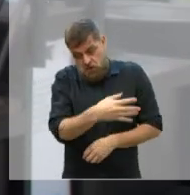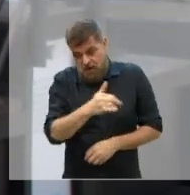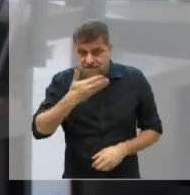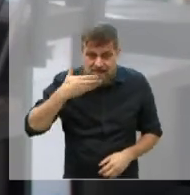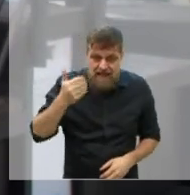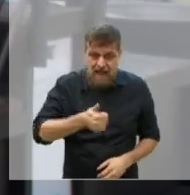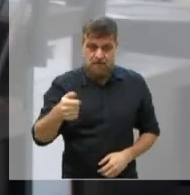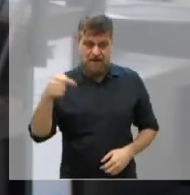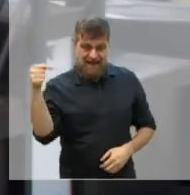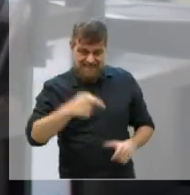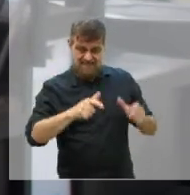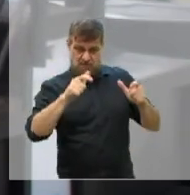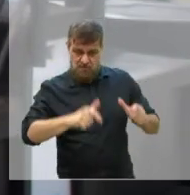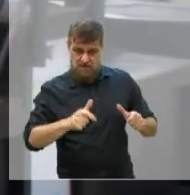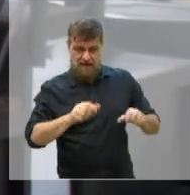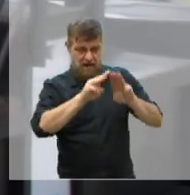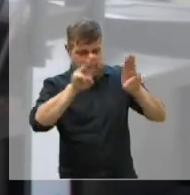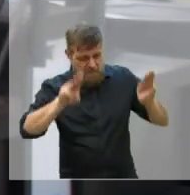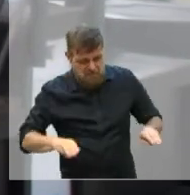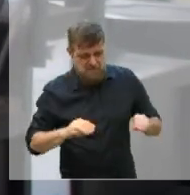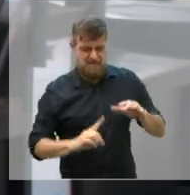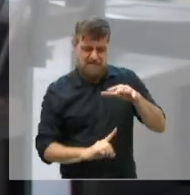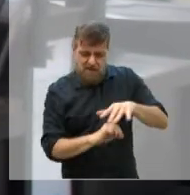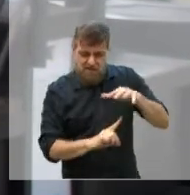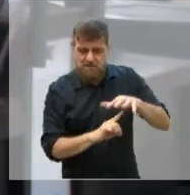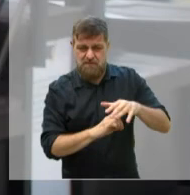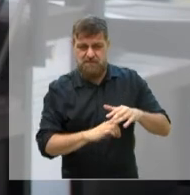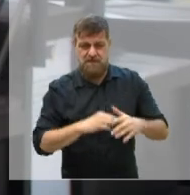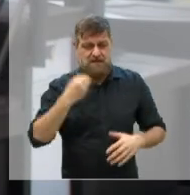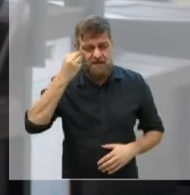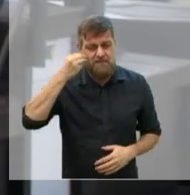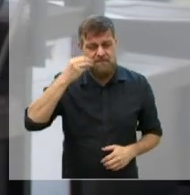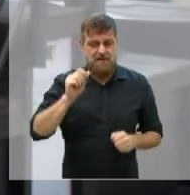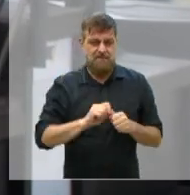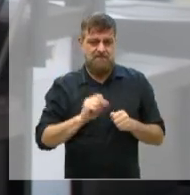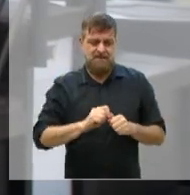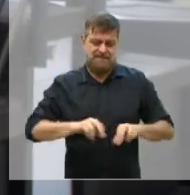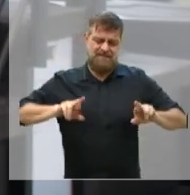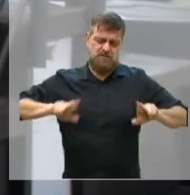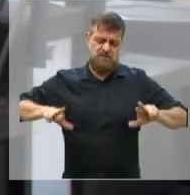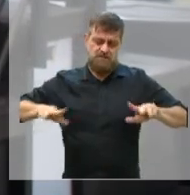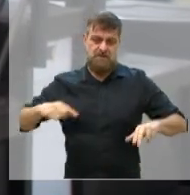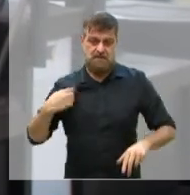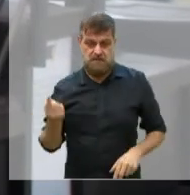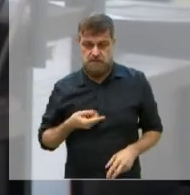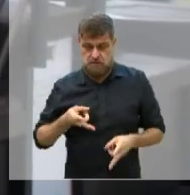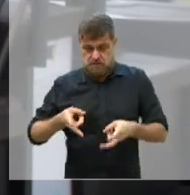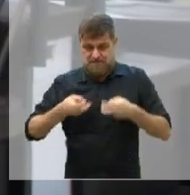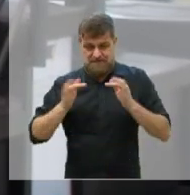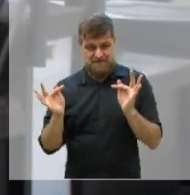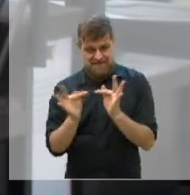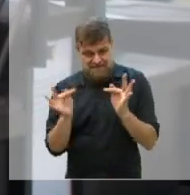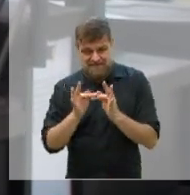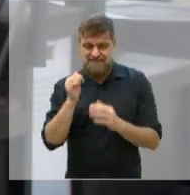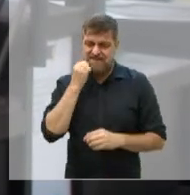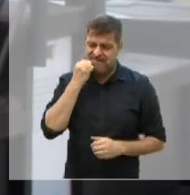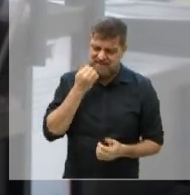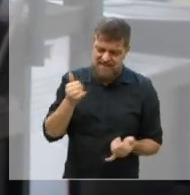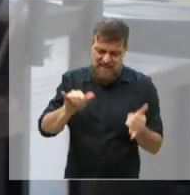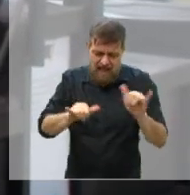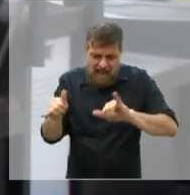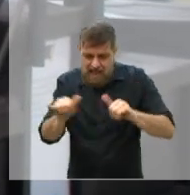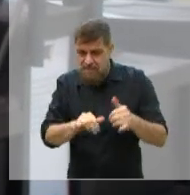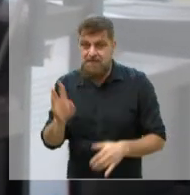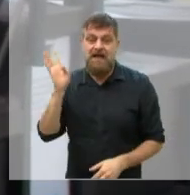tipo de espaço, esse tipo de experimento faz uma diferença enorme. E dá para ver que física, ciência, química